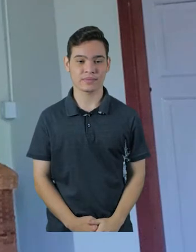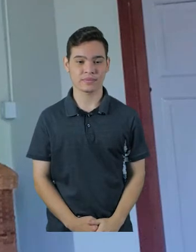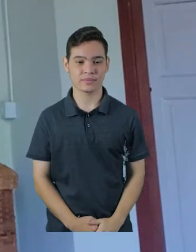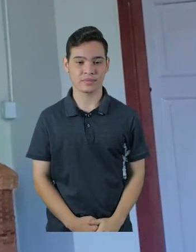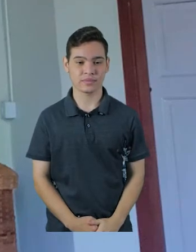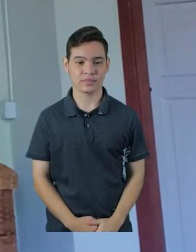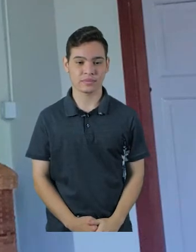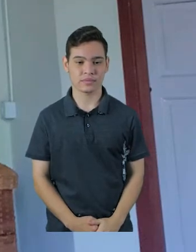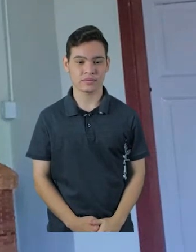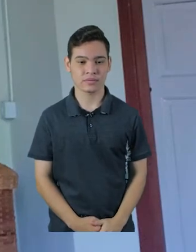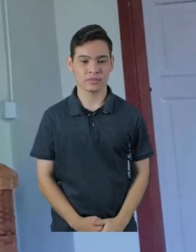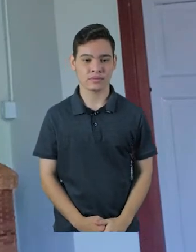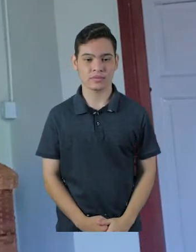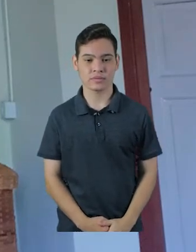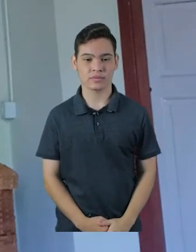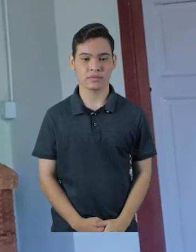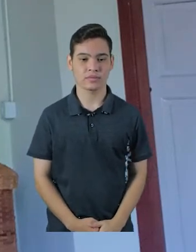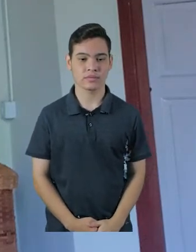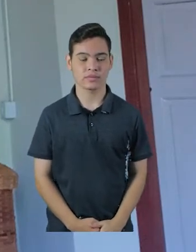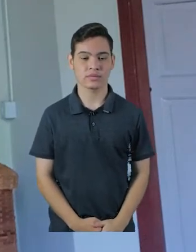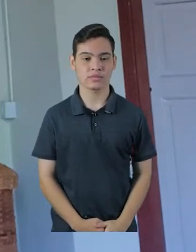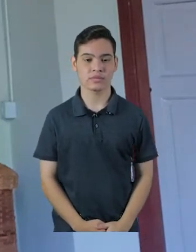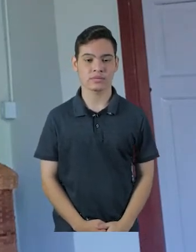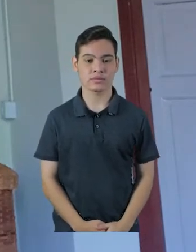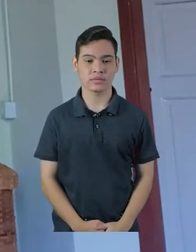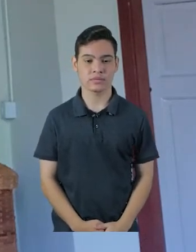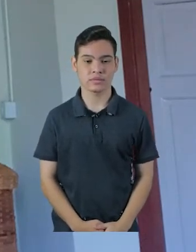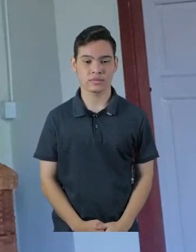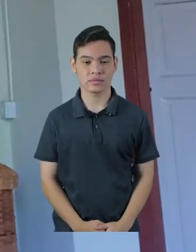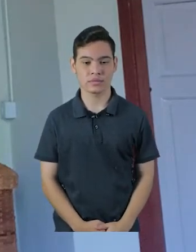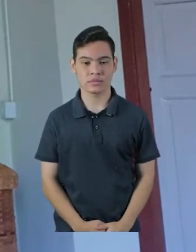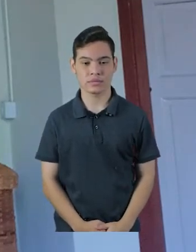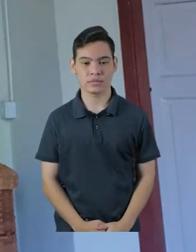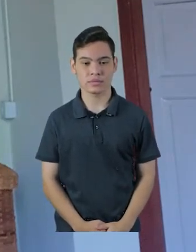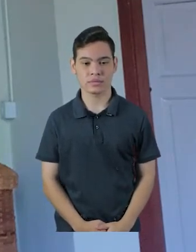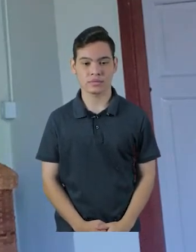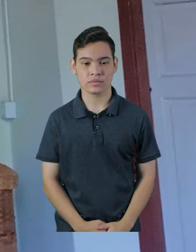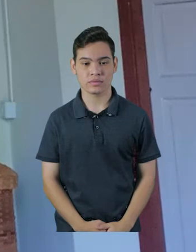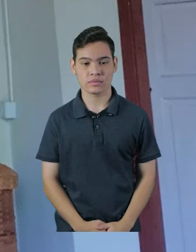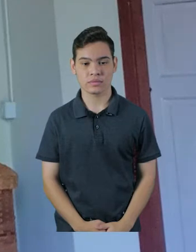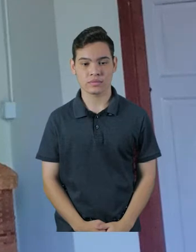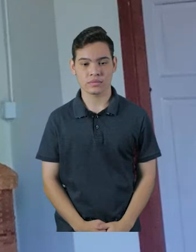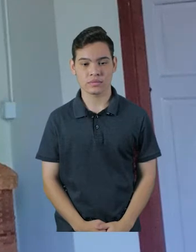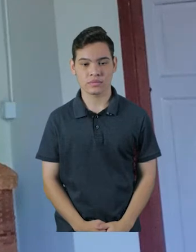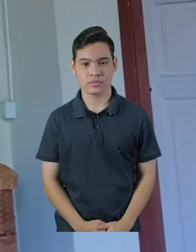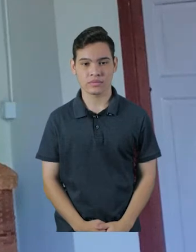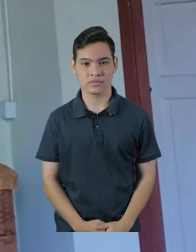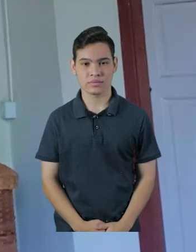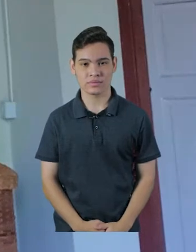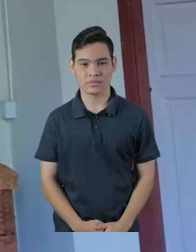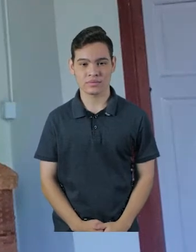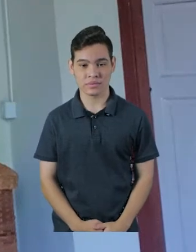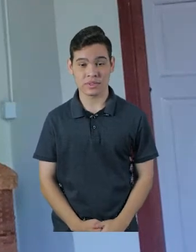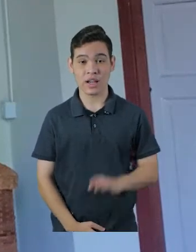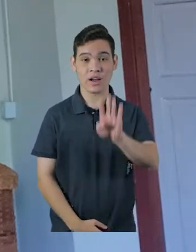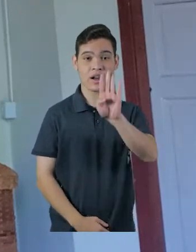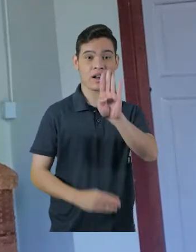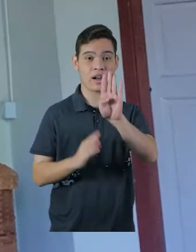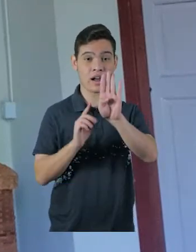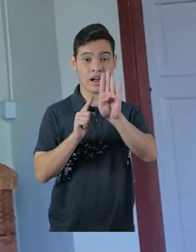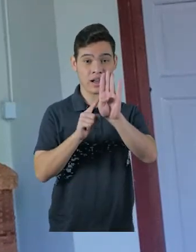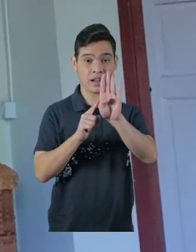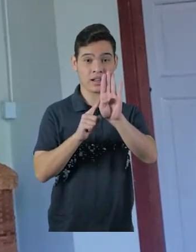isso gera uma grande extensão, né, lateral da coluna, ele volta para